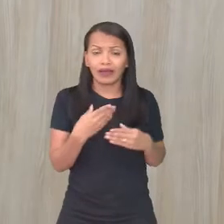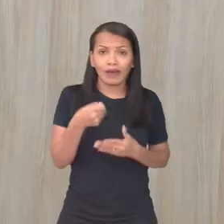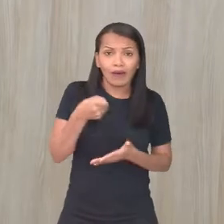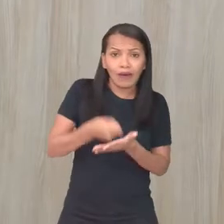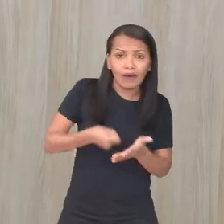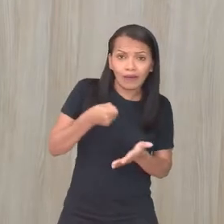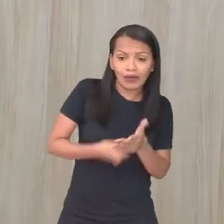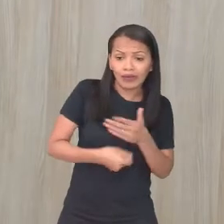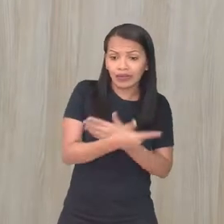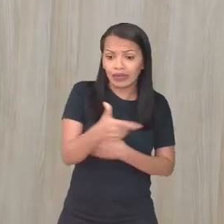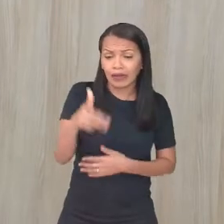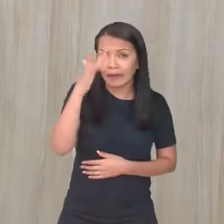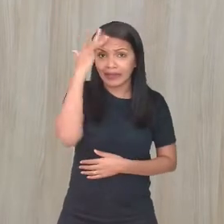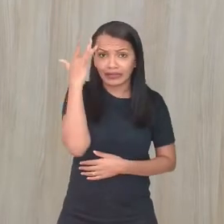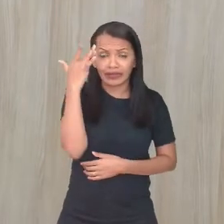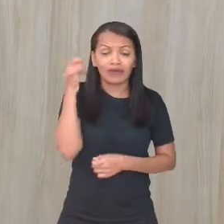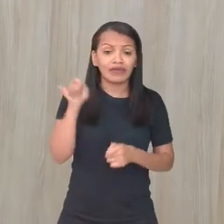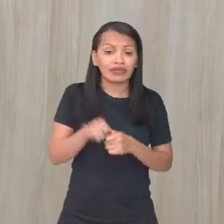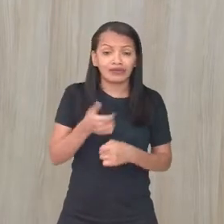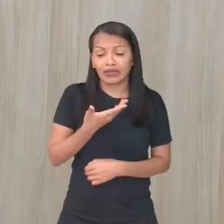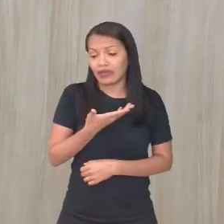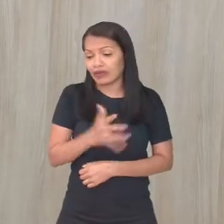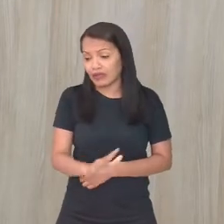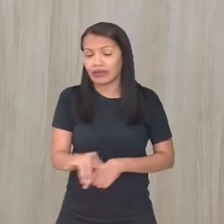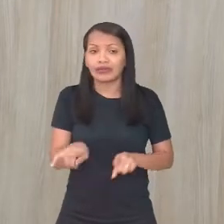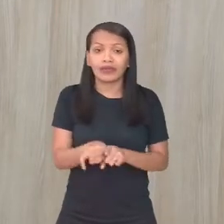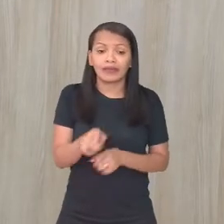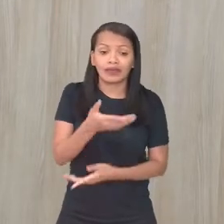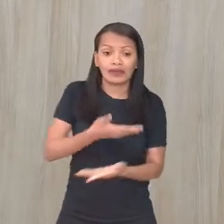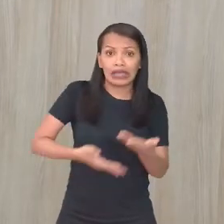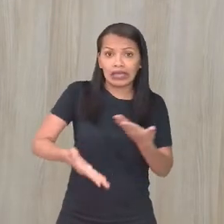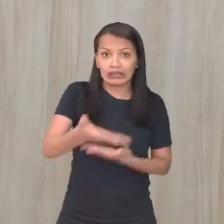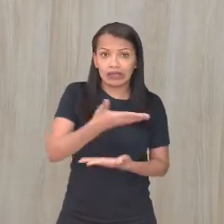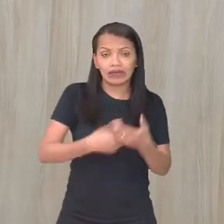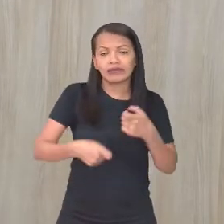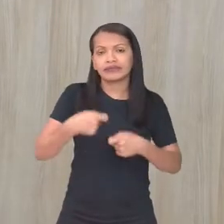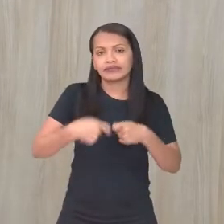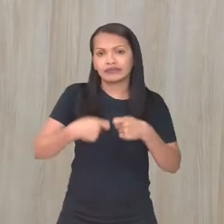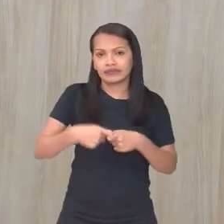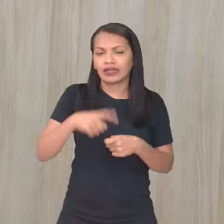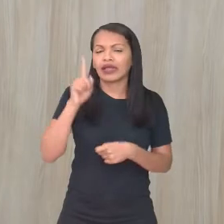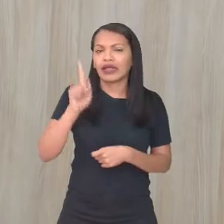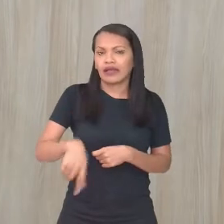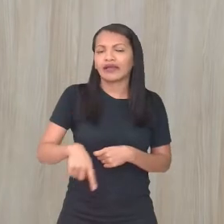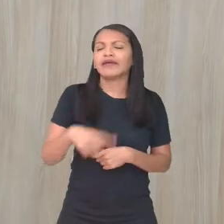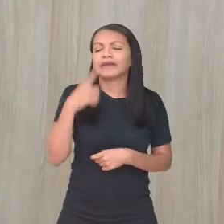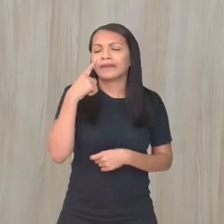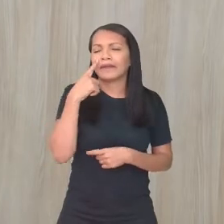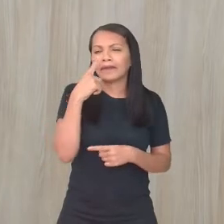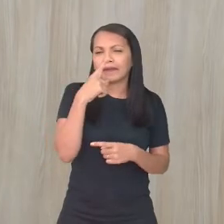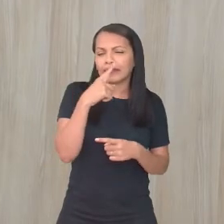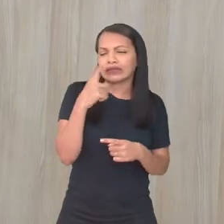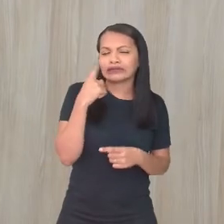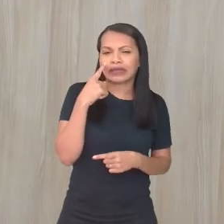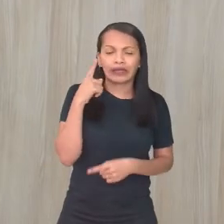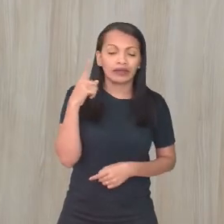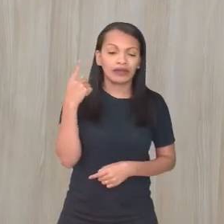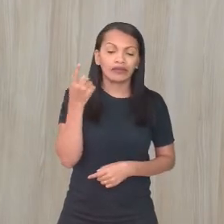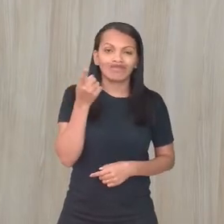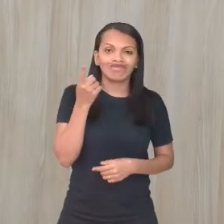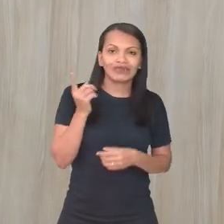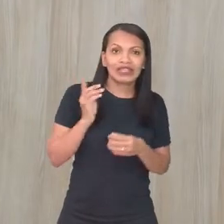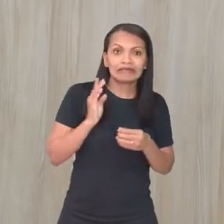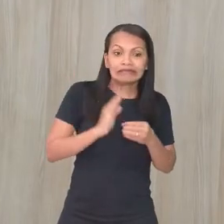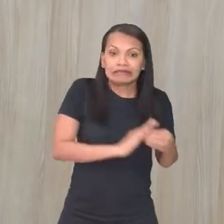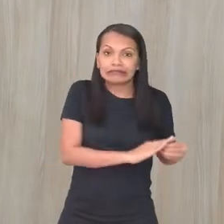obrigar outras pessoas a fazer o que não querem, inclusive em relacionamentos sexuais, além de ser crime, é errado, né? Então a gente não